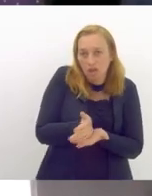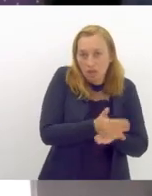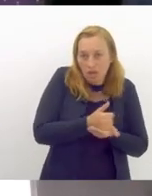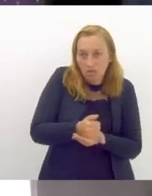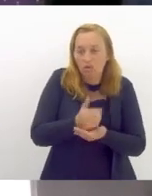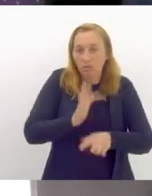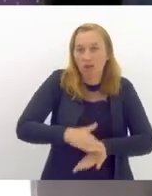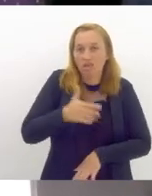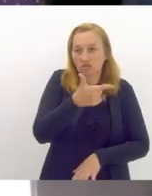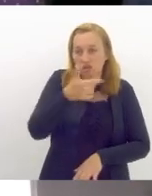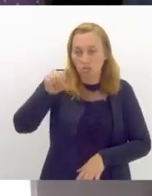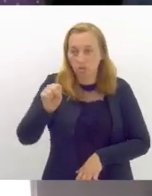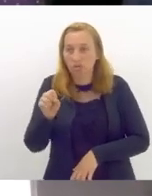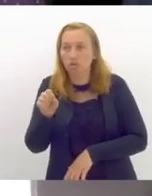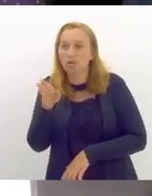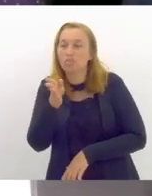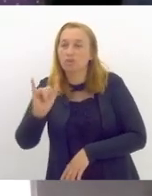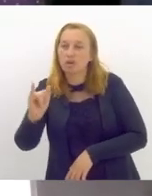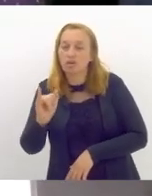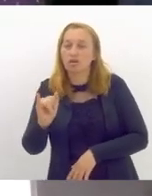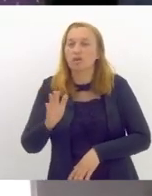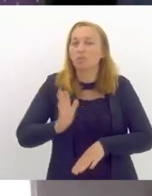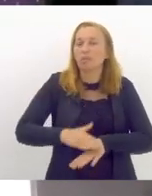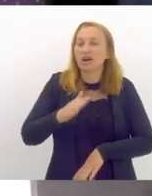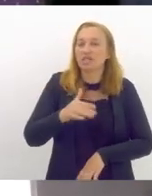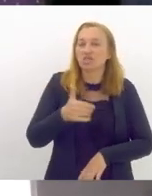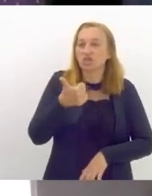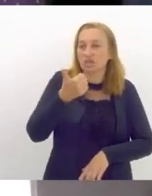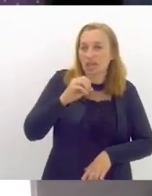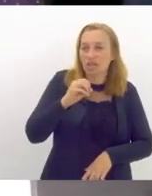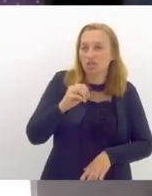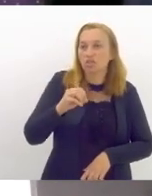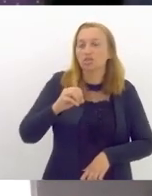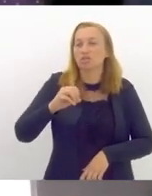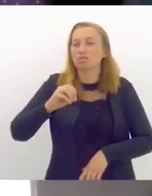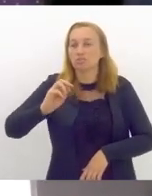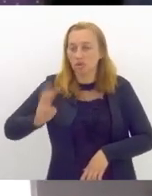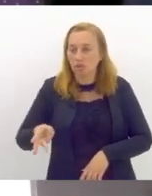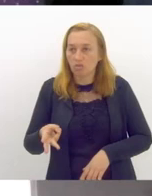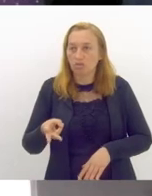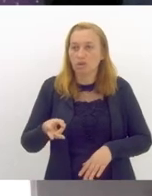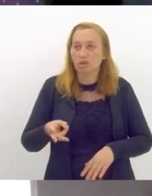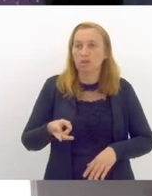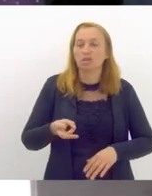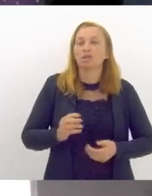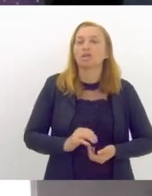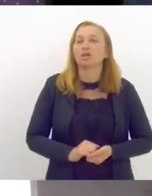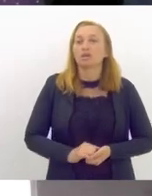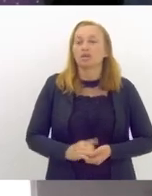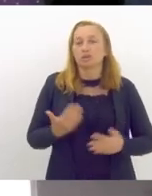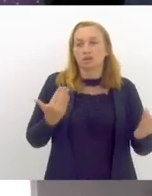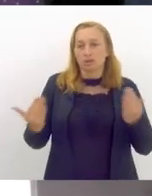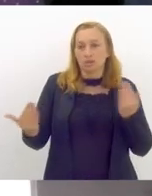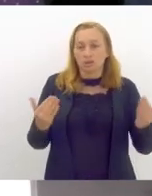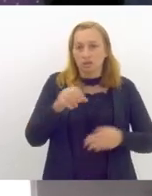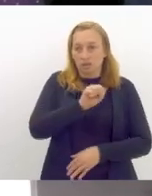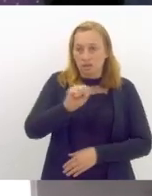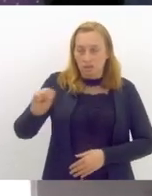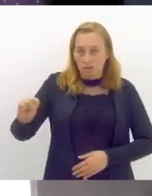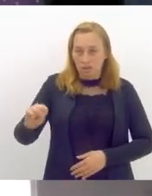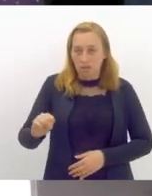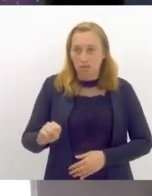mais de 28 bilhões significa mais 10 bilhões acima de 21 mas quando você compara o ICMS